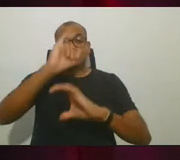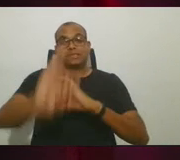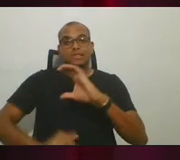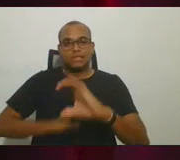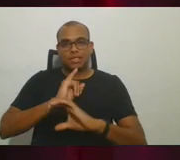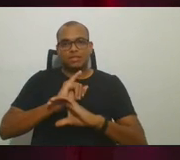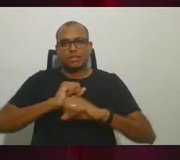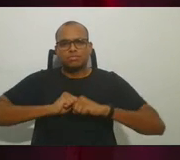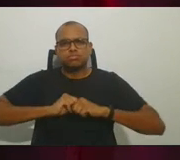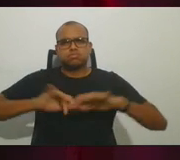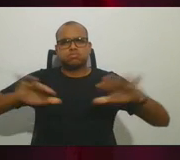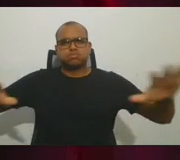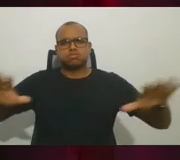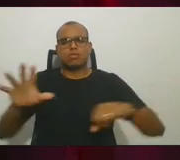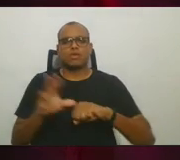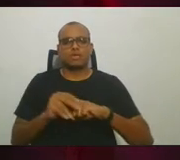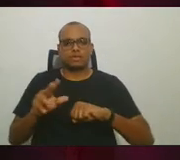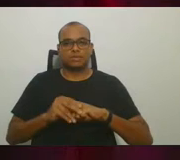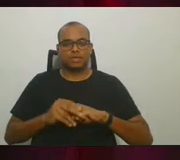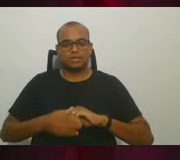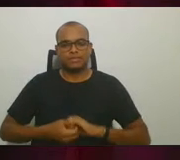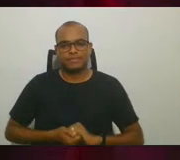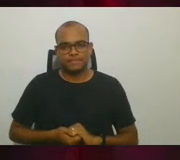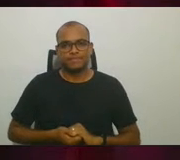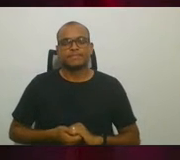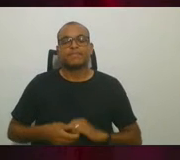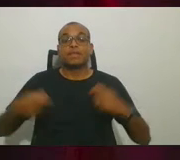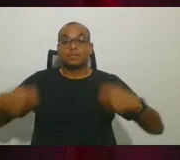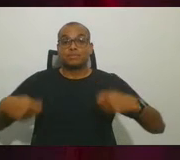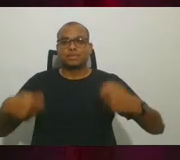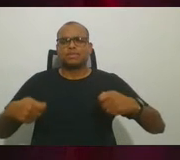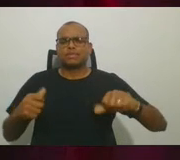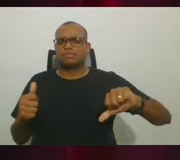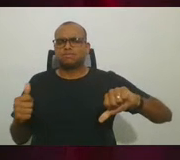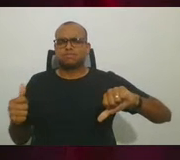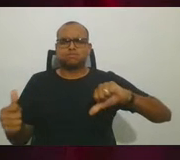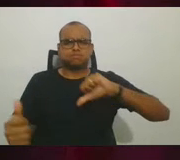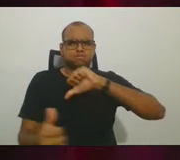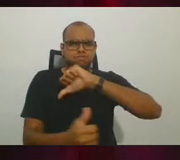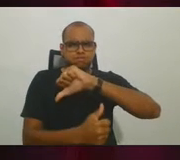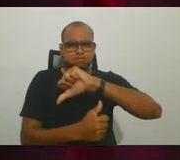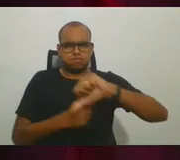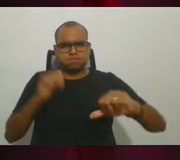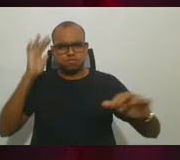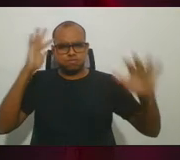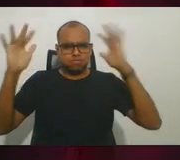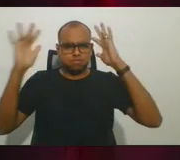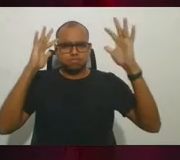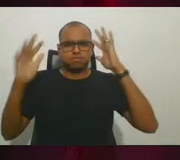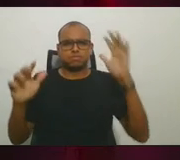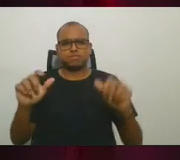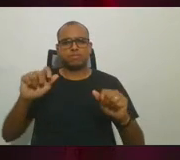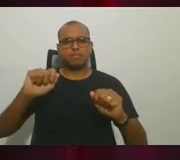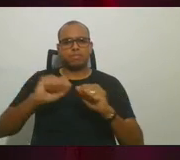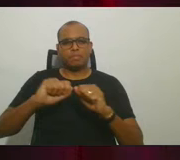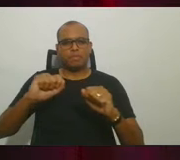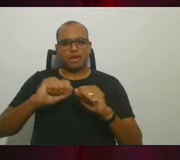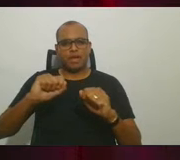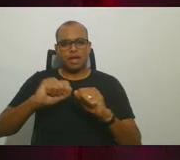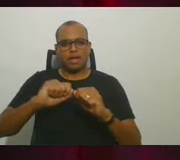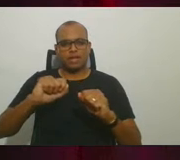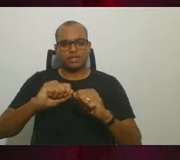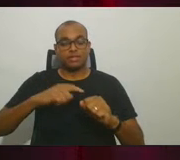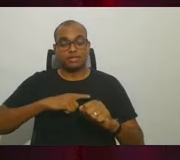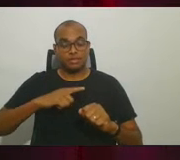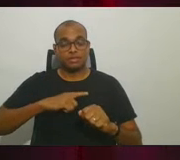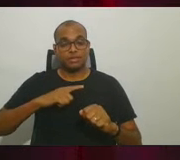conhecimento, que exigem reconfigurações do pensamento e das práticas a partir das